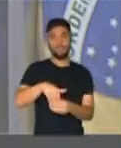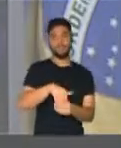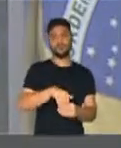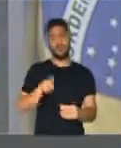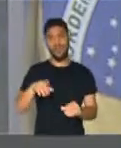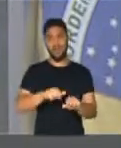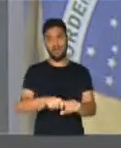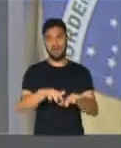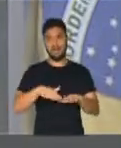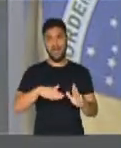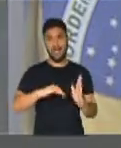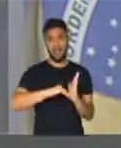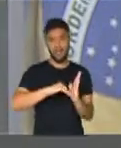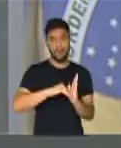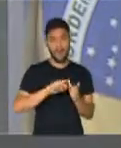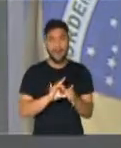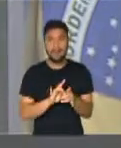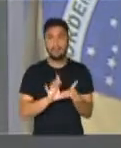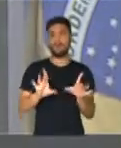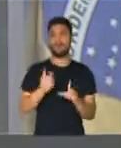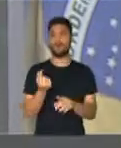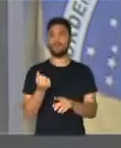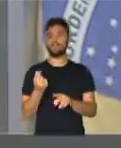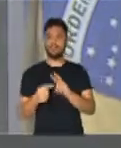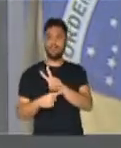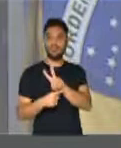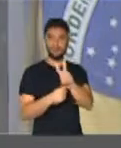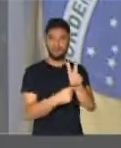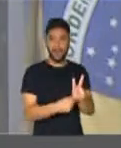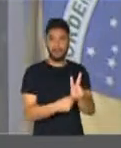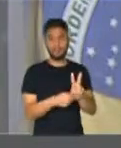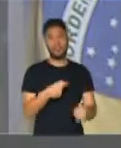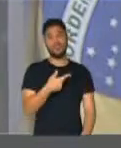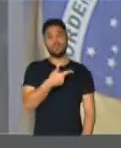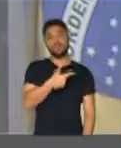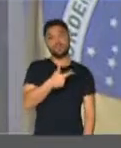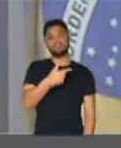Federal, aprovou esse empréstimo que vai dar aproximadamente